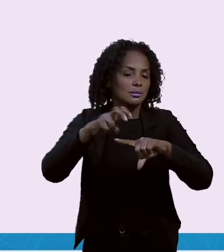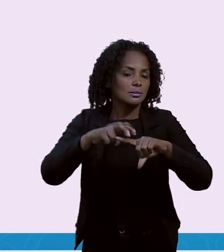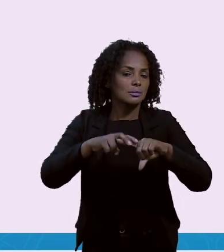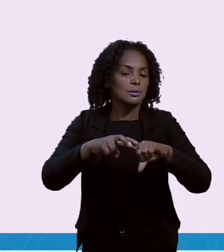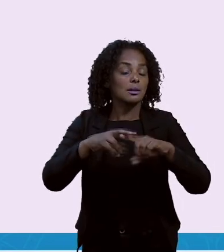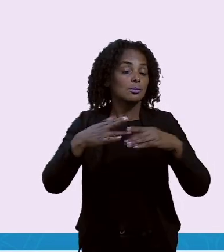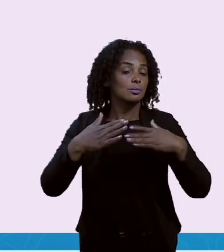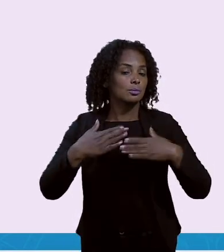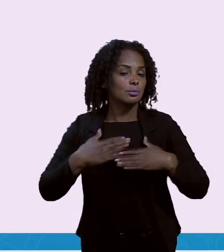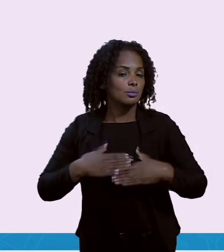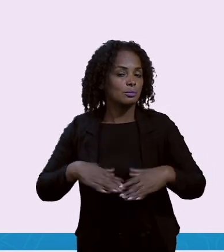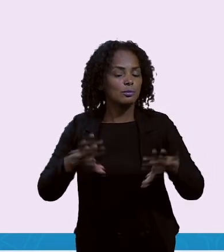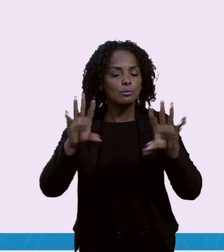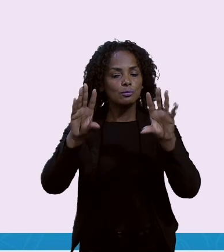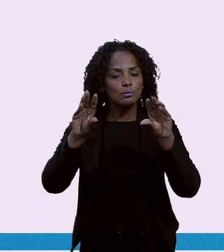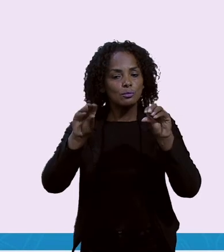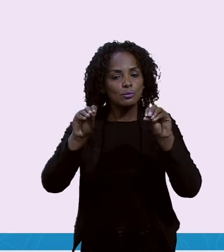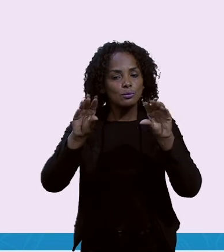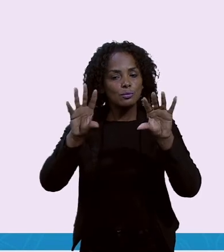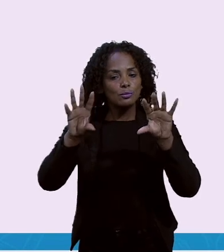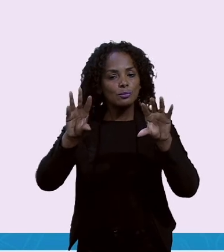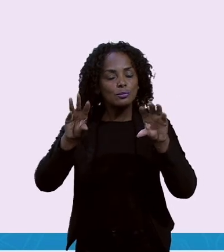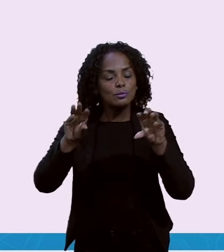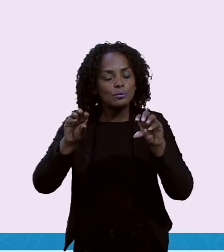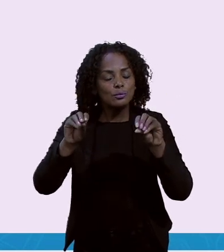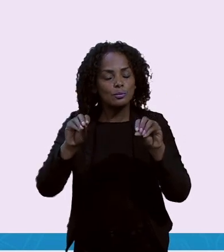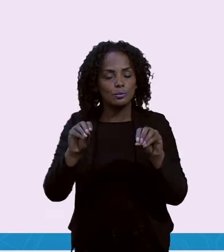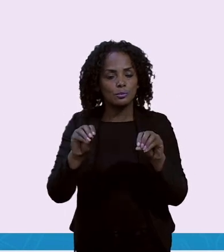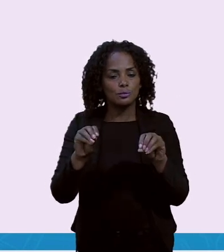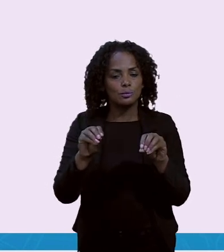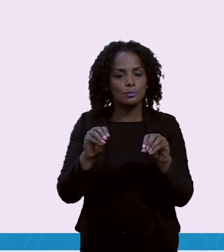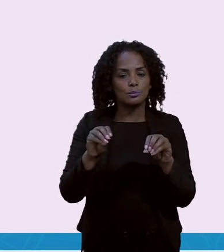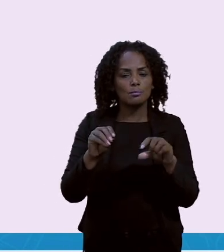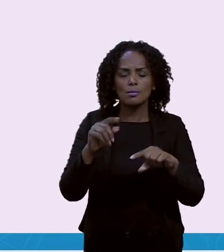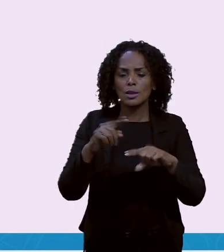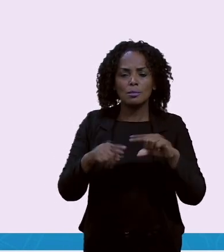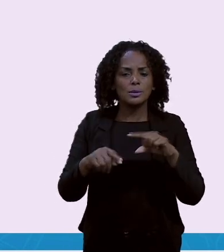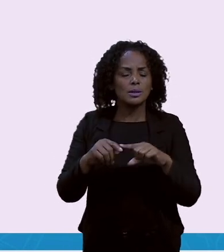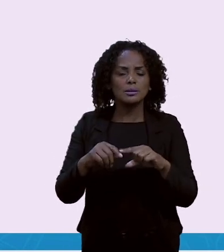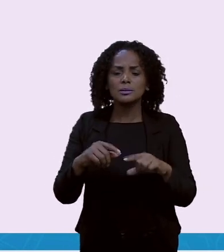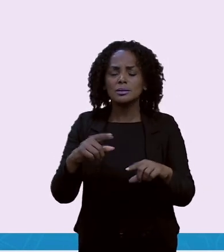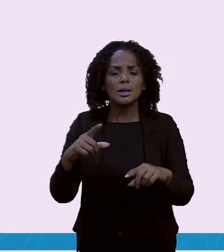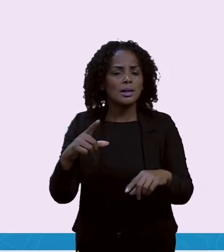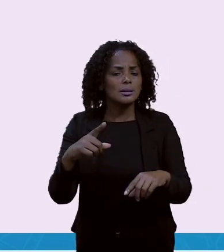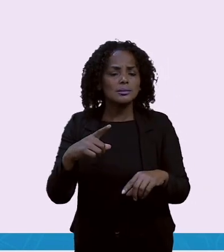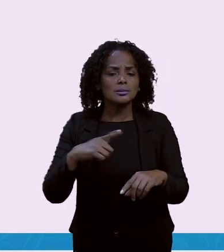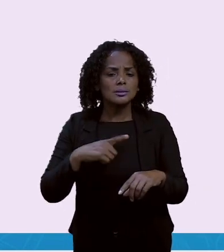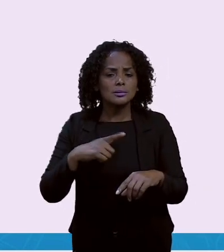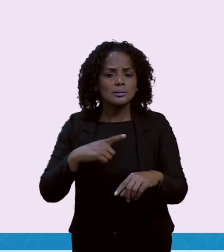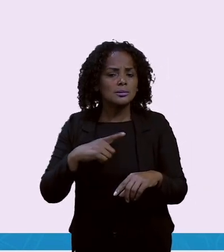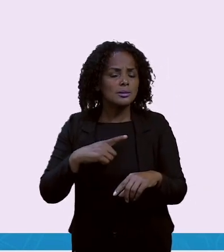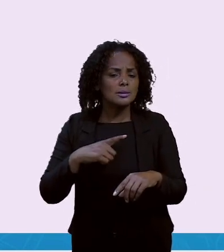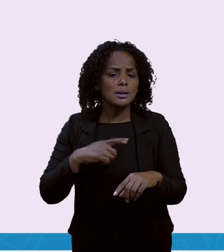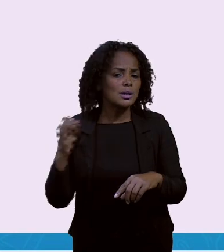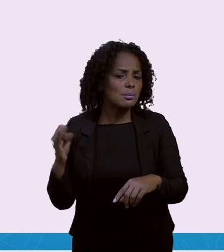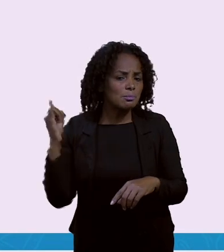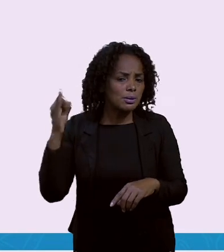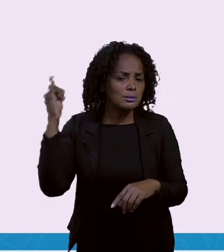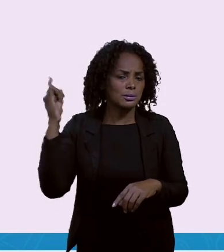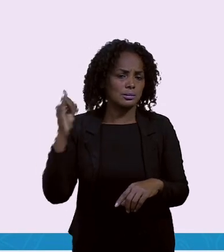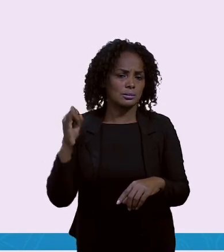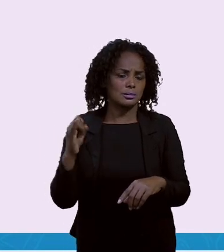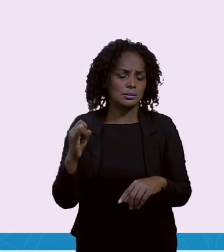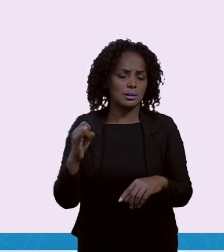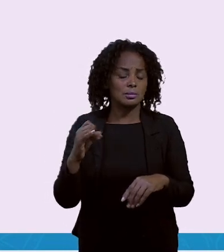objeto ele precisa de ser funcional. Ele não tem somente que existir, ele precisa funcionar corretamente e